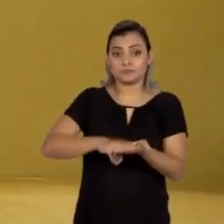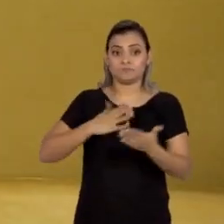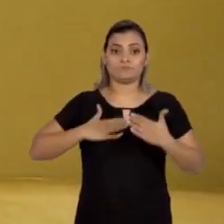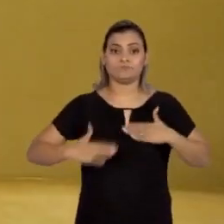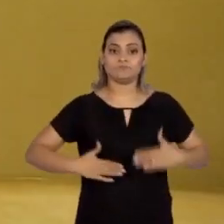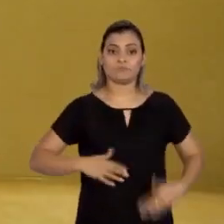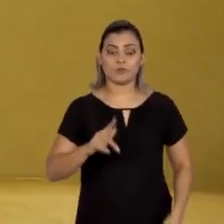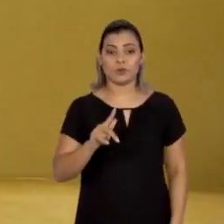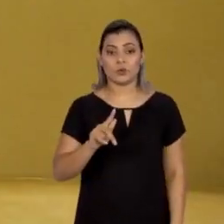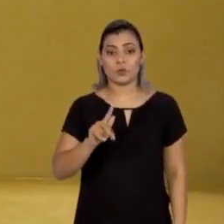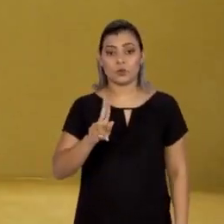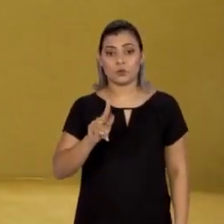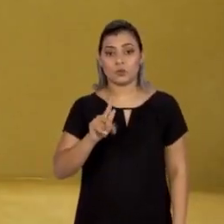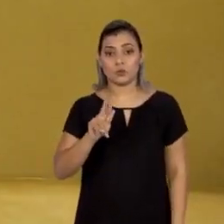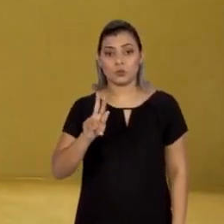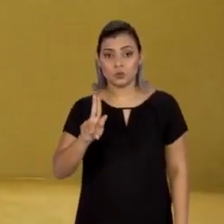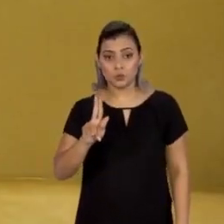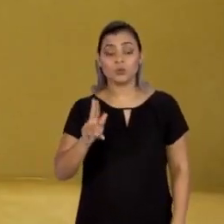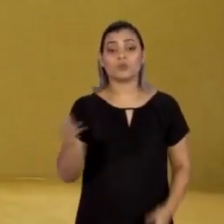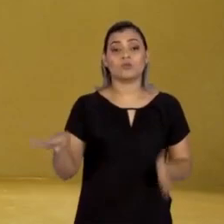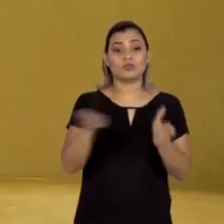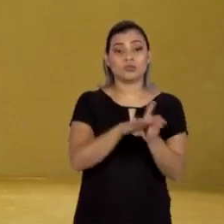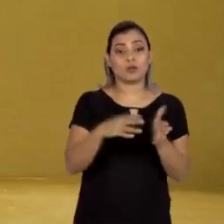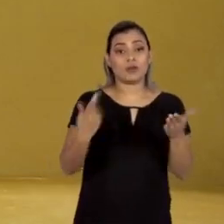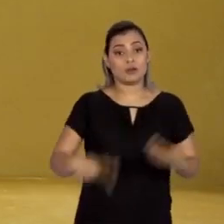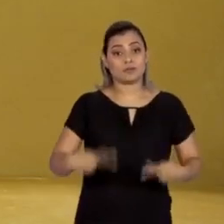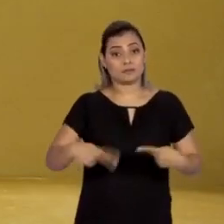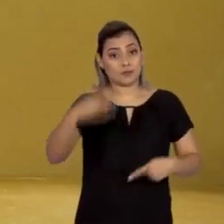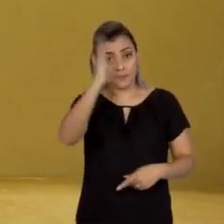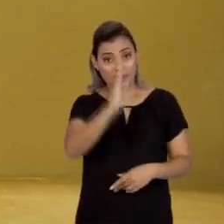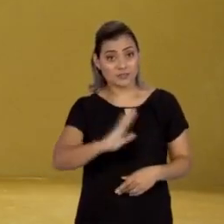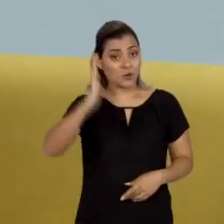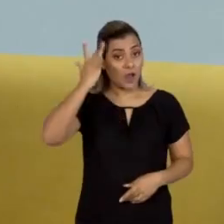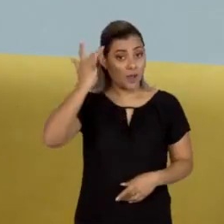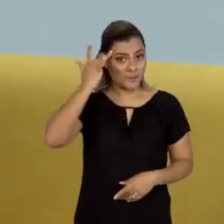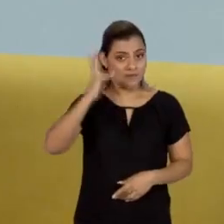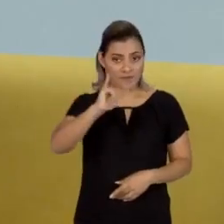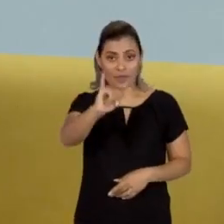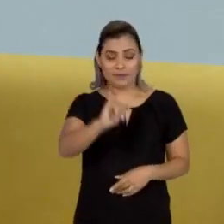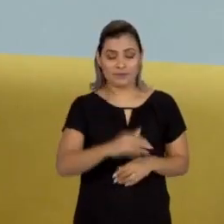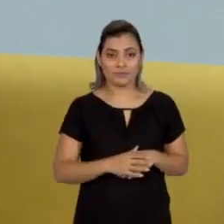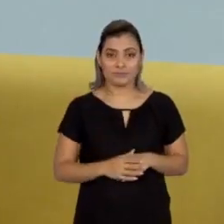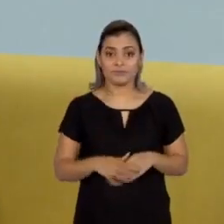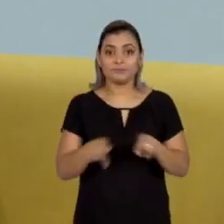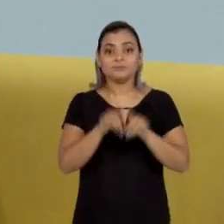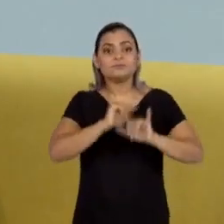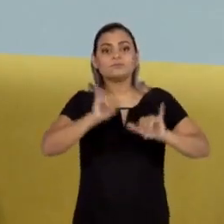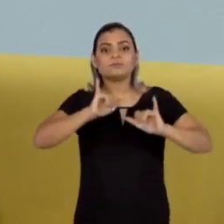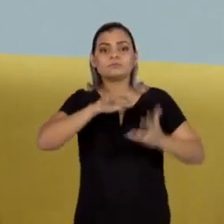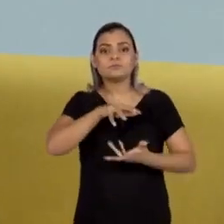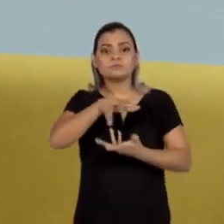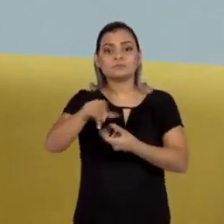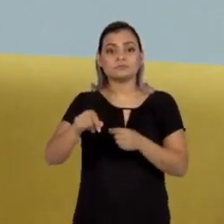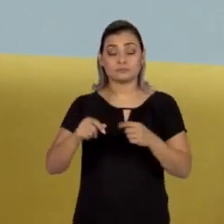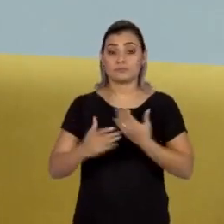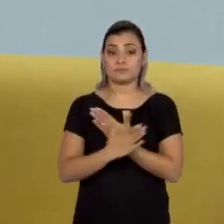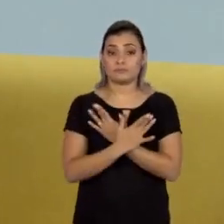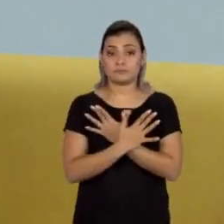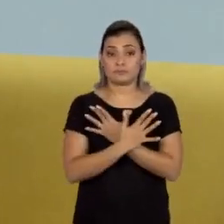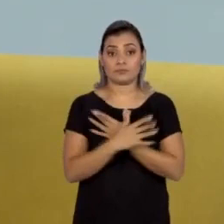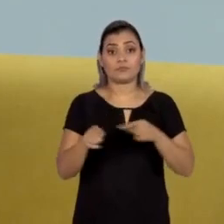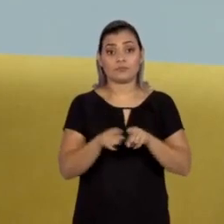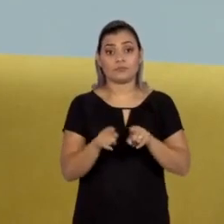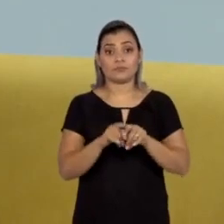Gugu Liberato tem chegada prevista para amanhã ao Brasil. Nas notícias internacionais, depois de Albânia e